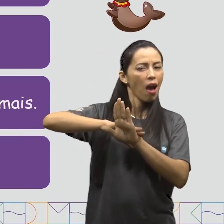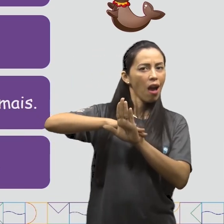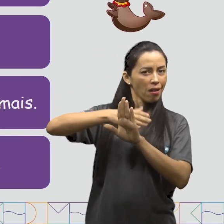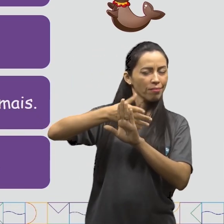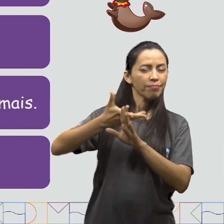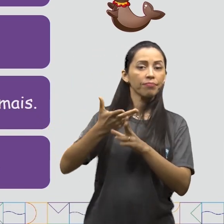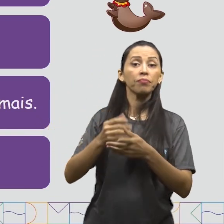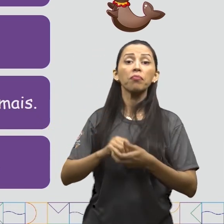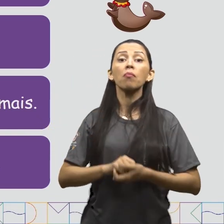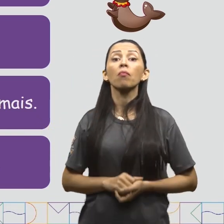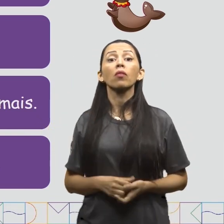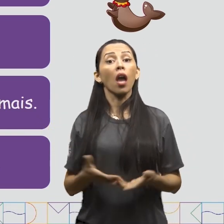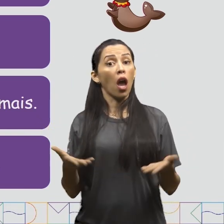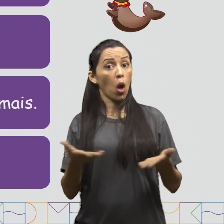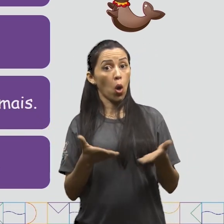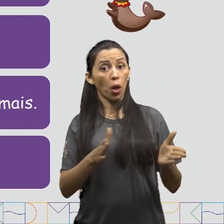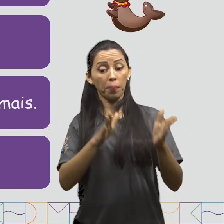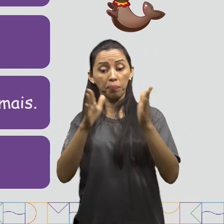pode ver.